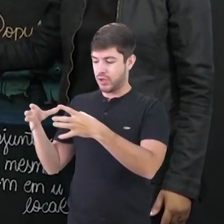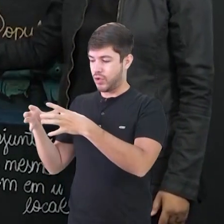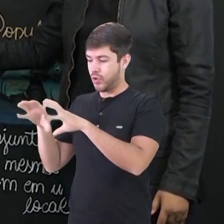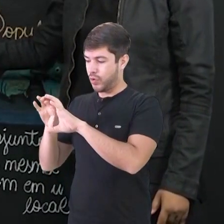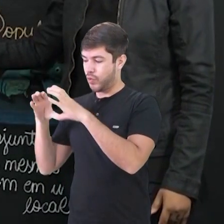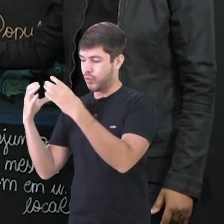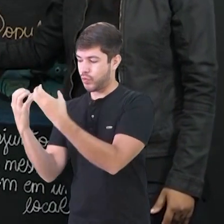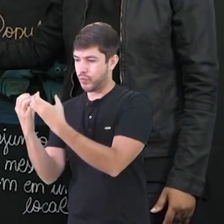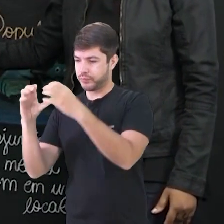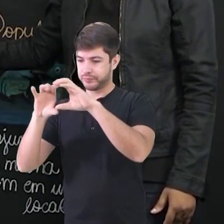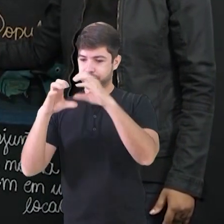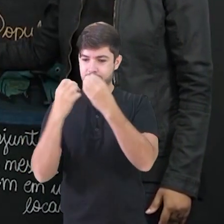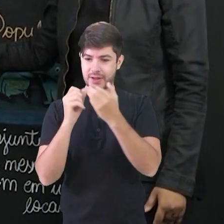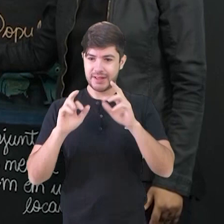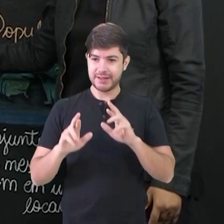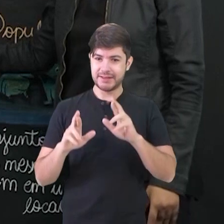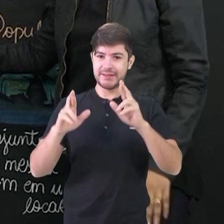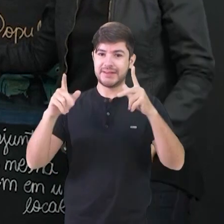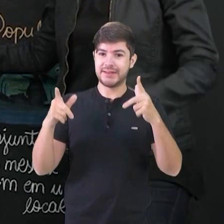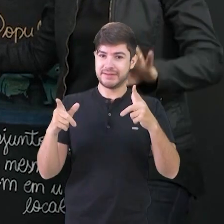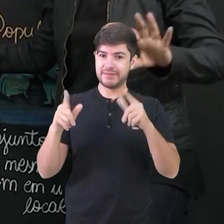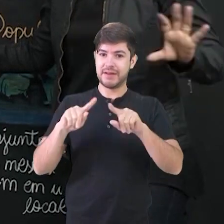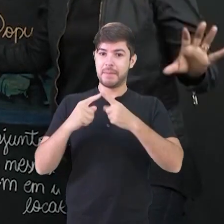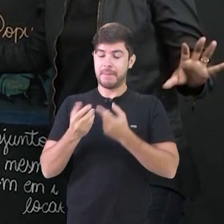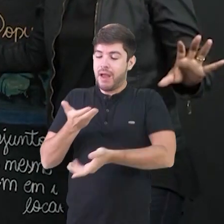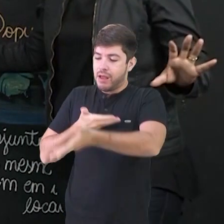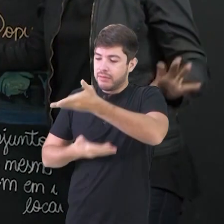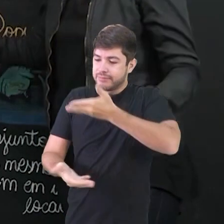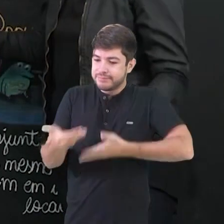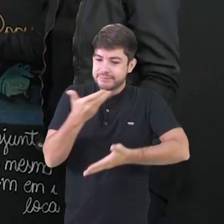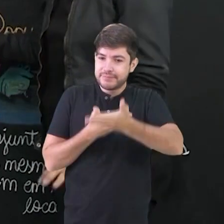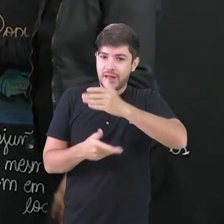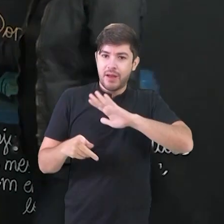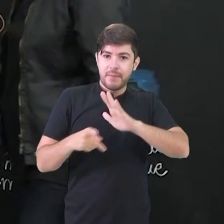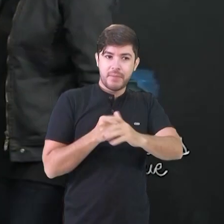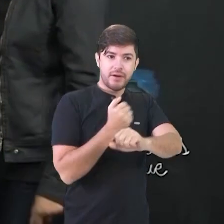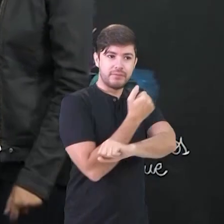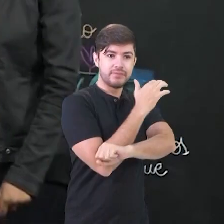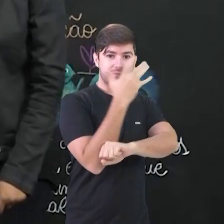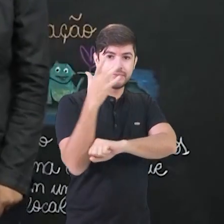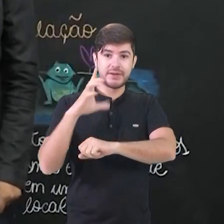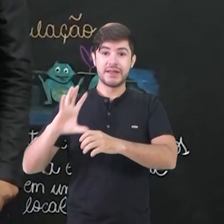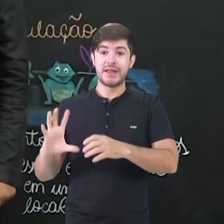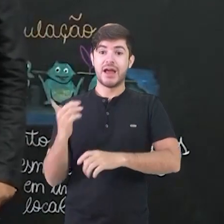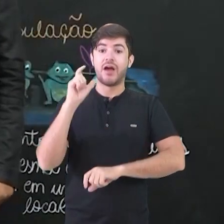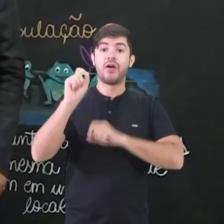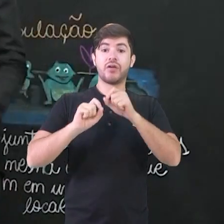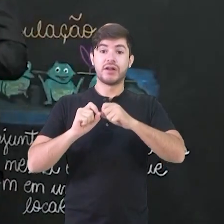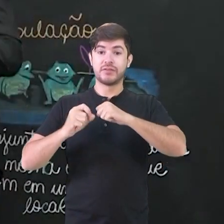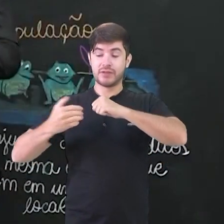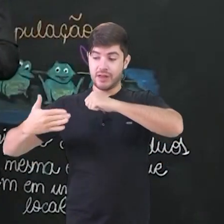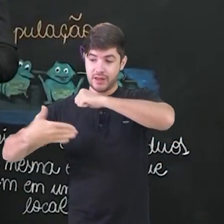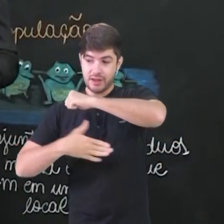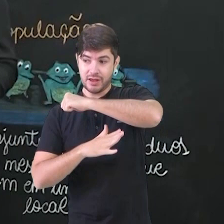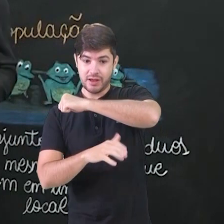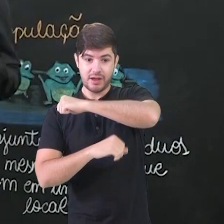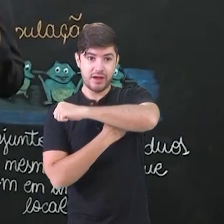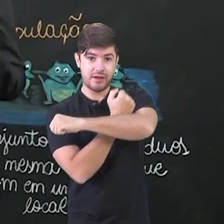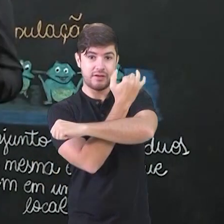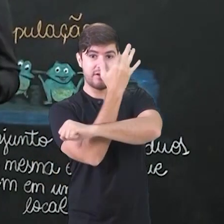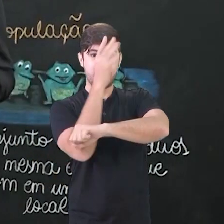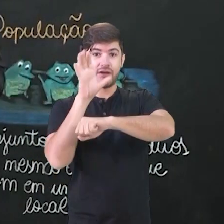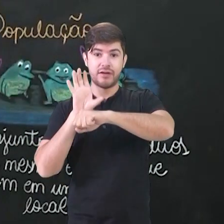Comunidades diferentes. Interagindo com os fatores da natureza, eu tenho um ecossistema. Vamos